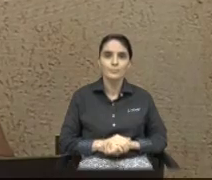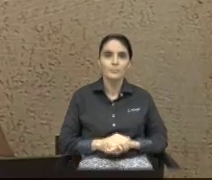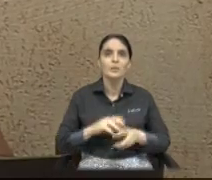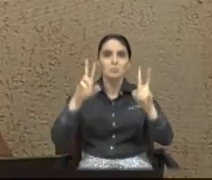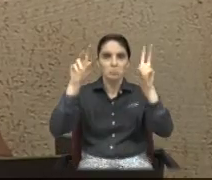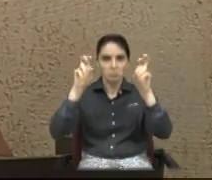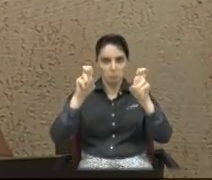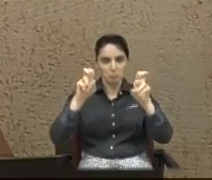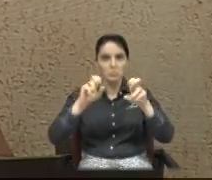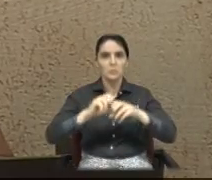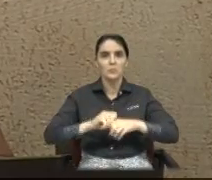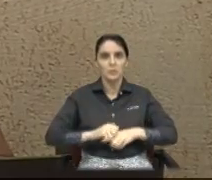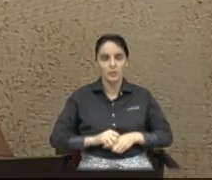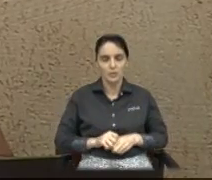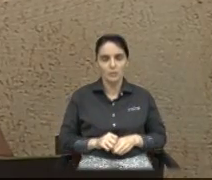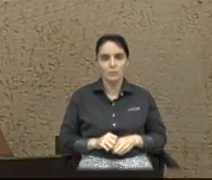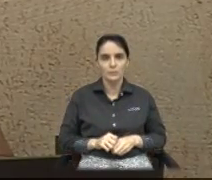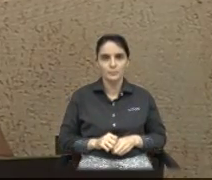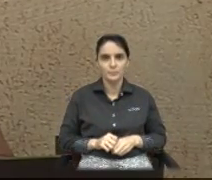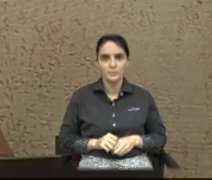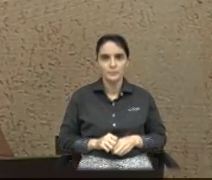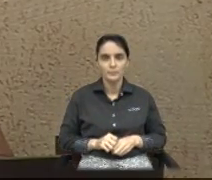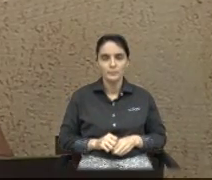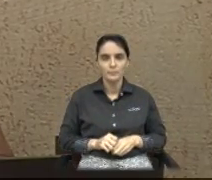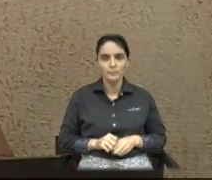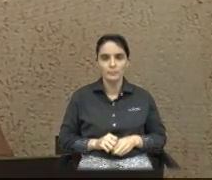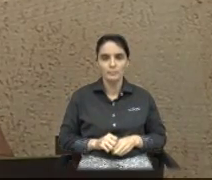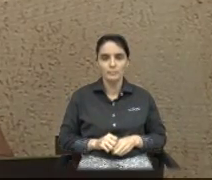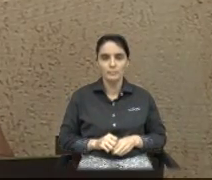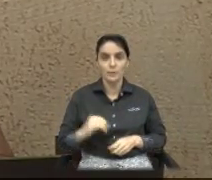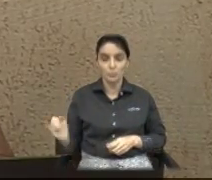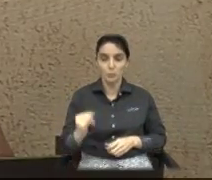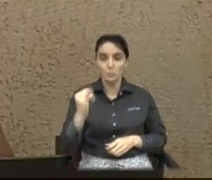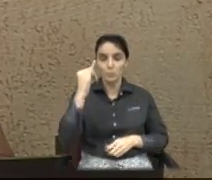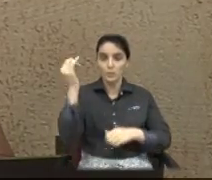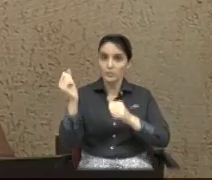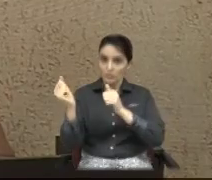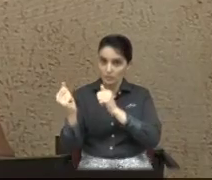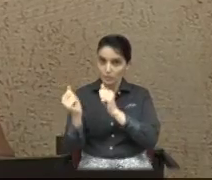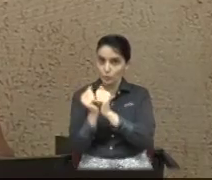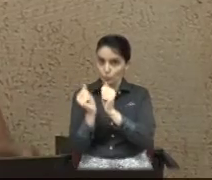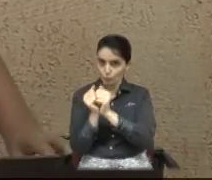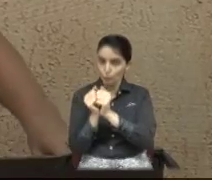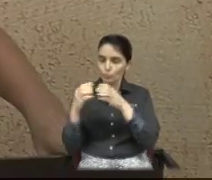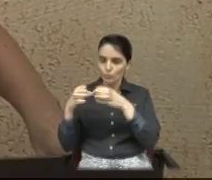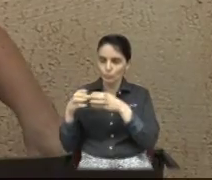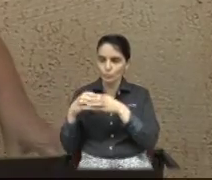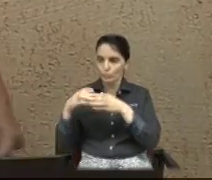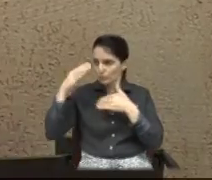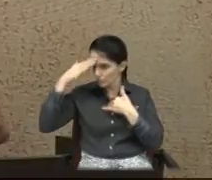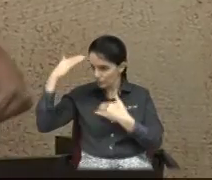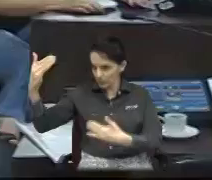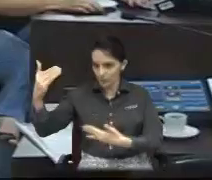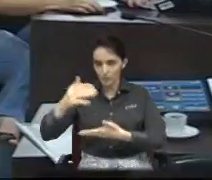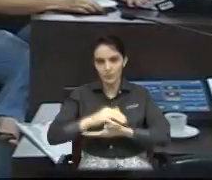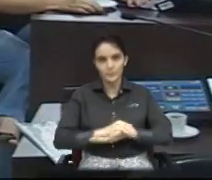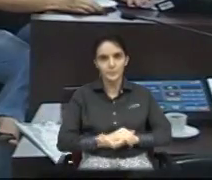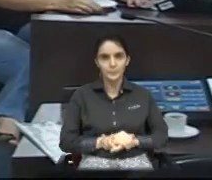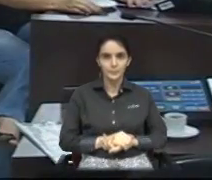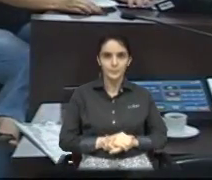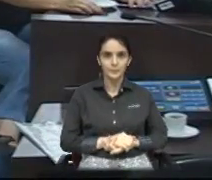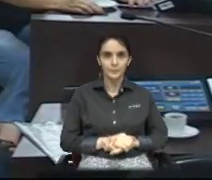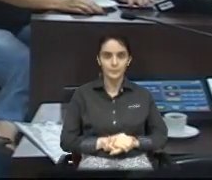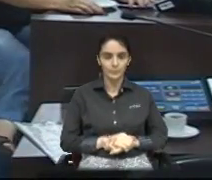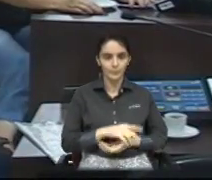também, que foi extremamente importante a participação do Eduardo junto a essa comissão. Muito obrigado, senhor presidente.